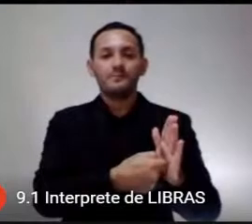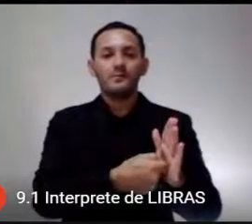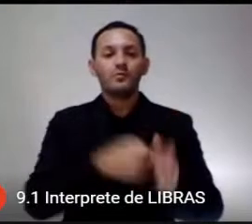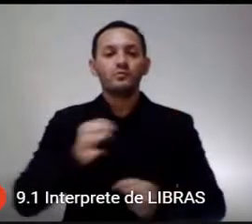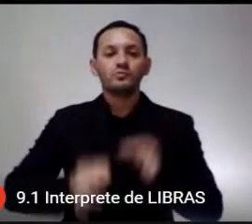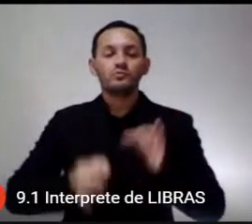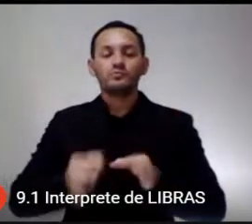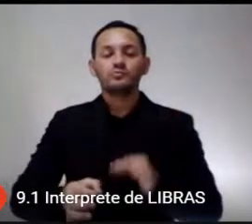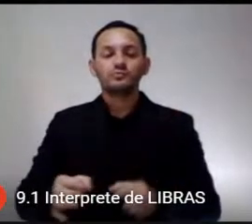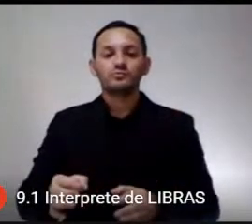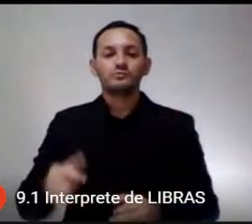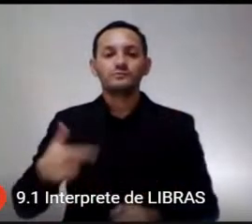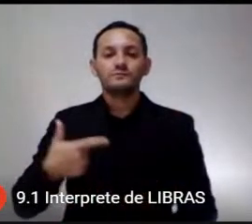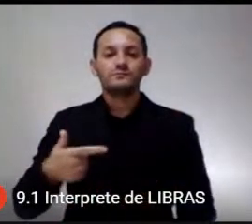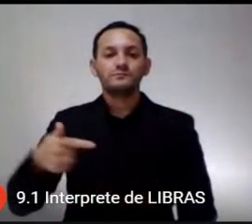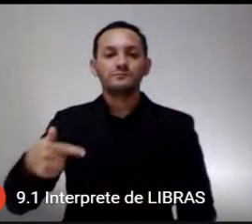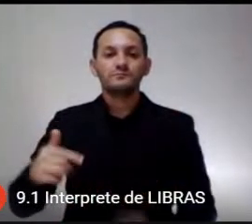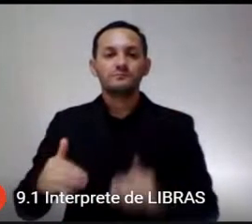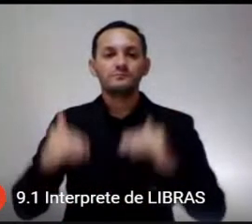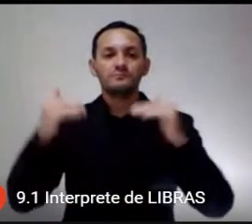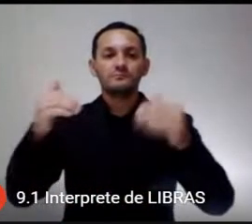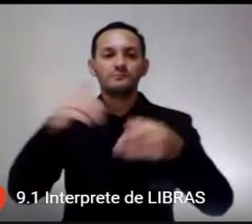Eleitoral. Está com vista para algum?